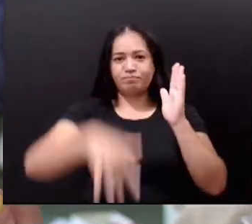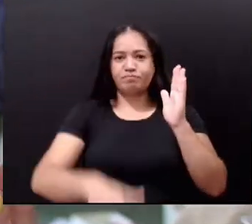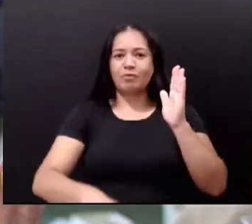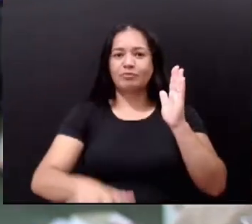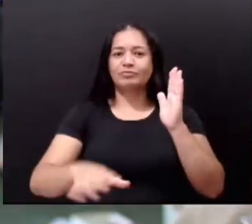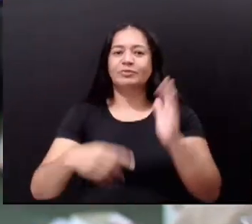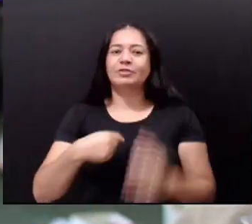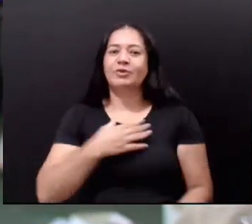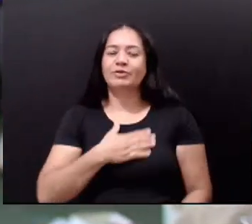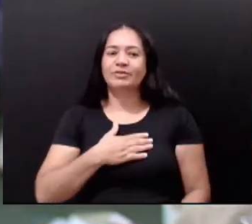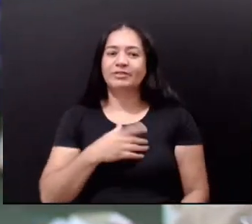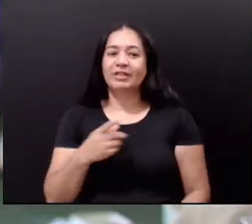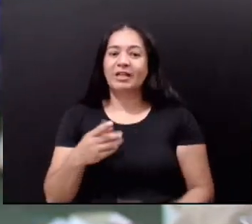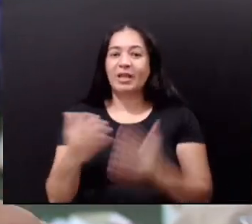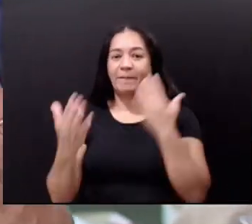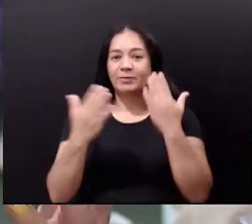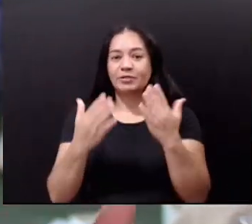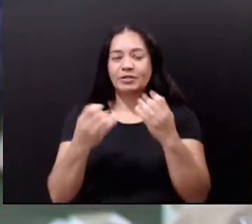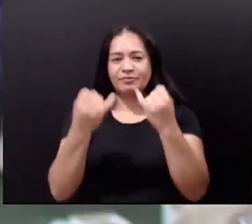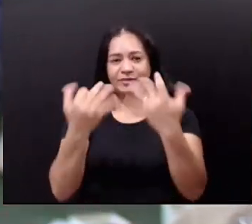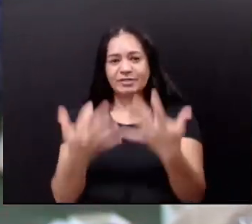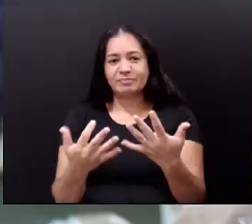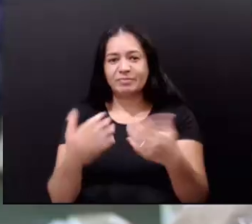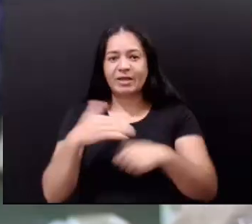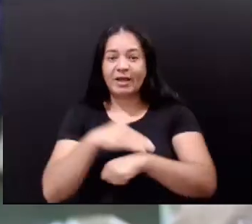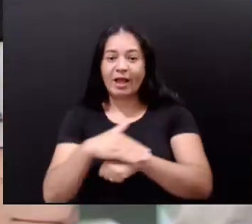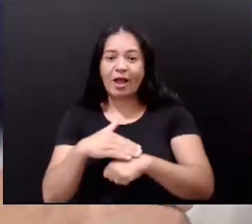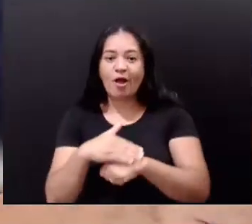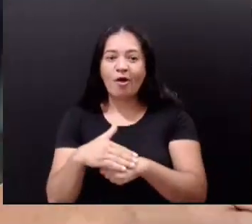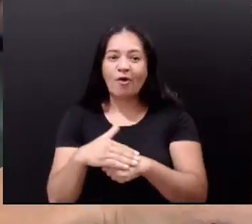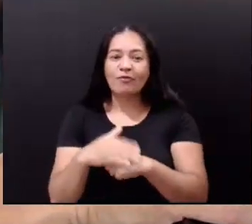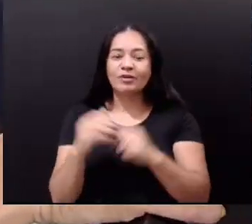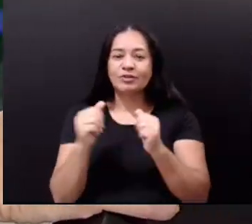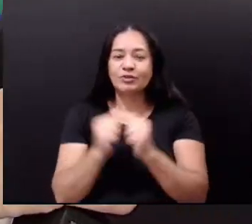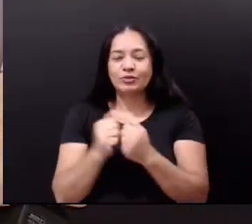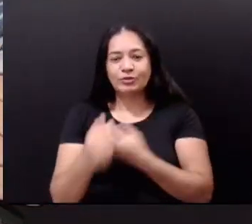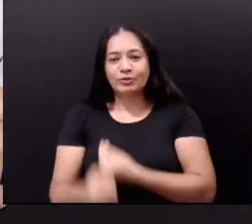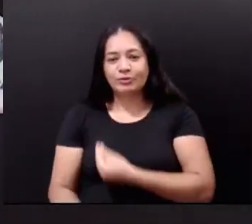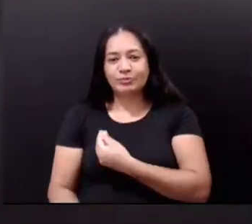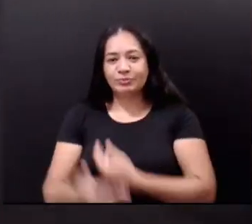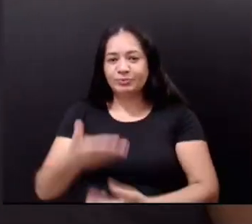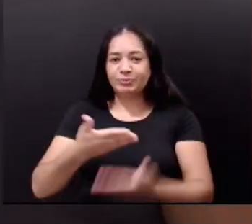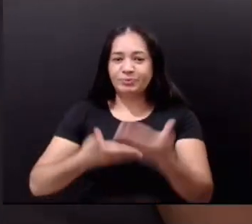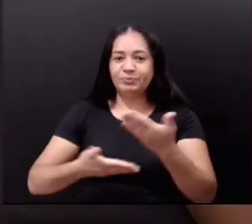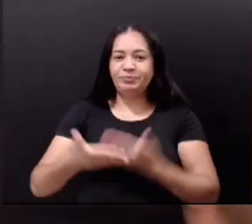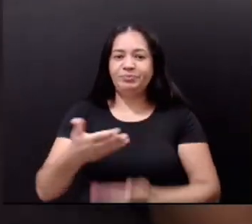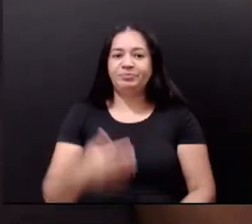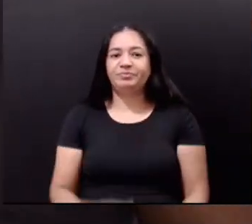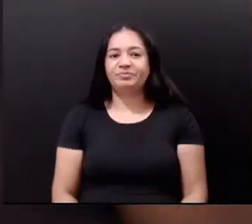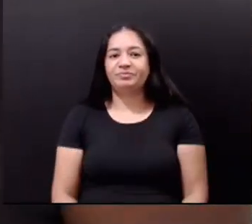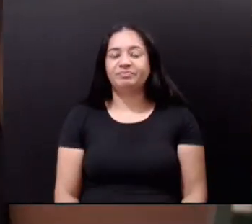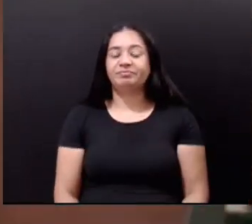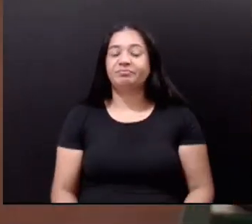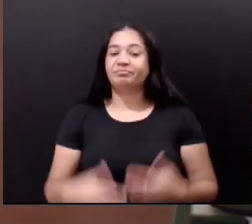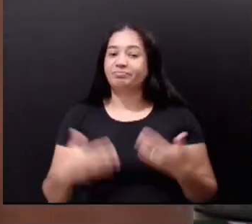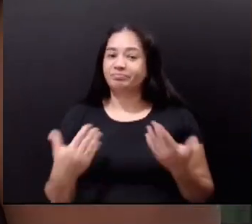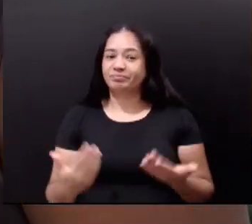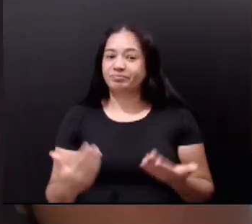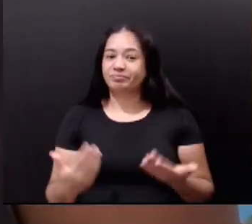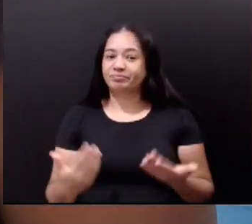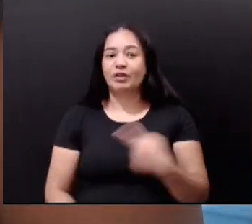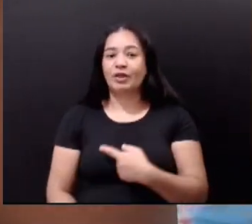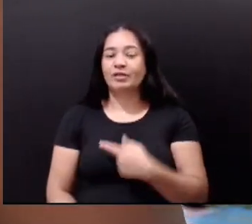gente da importância dessa roda de conversa, com essa vivência, né, Ana? Bom, nós temos esse grupo de